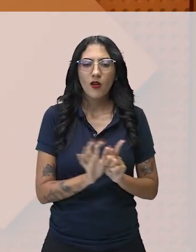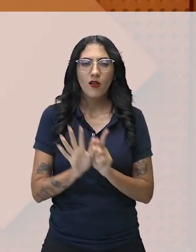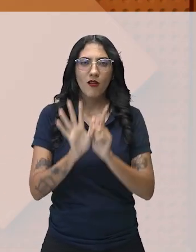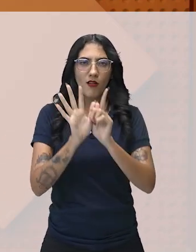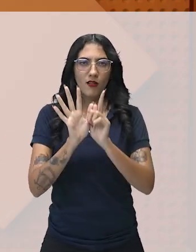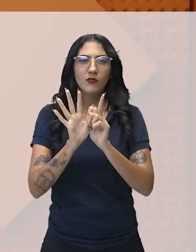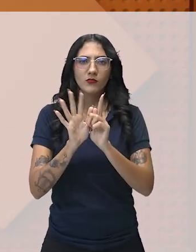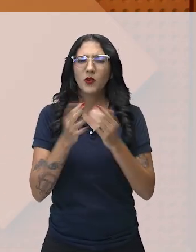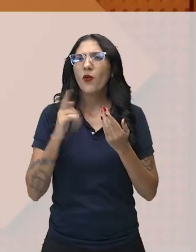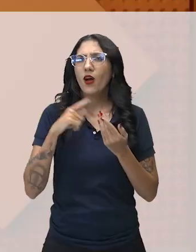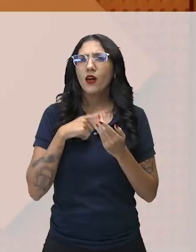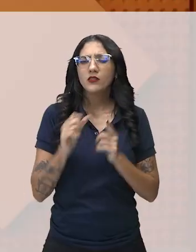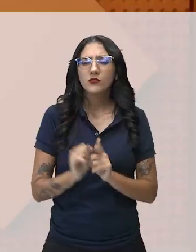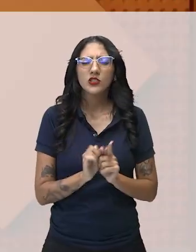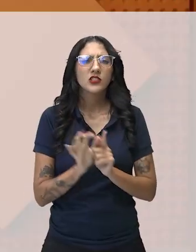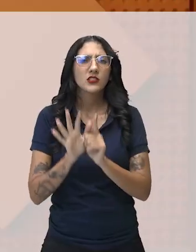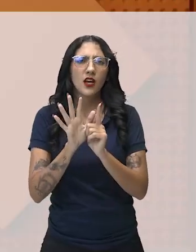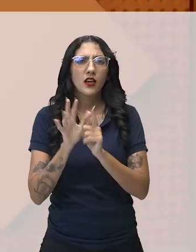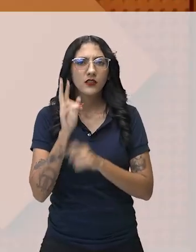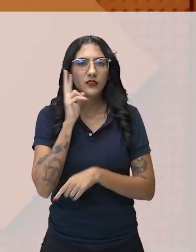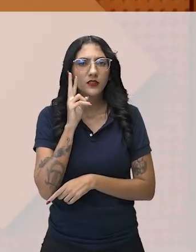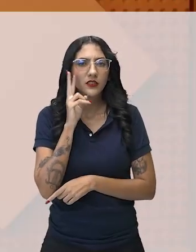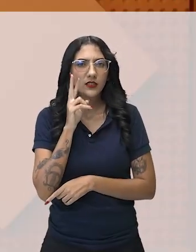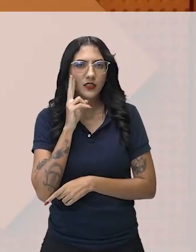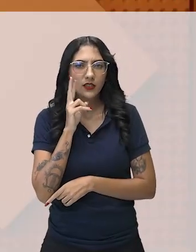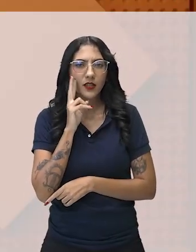estufa. Quais são esses gases do efeito estufa?